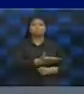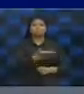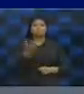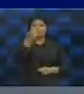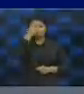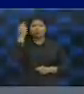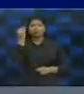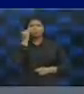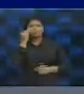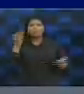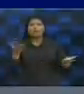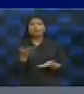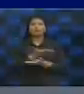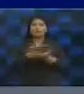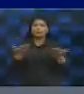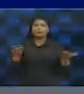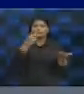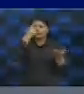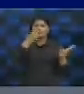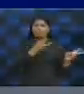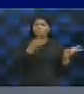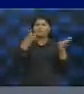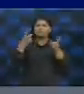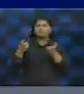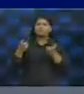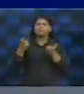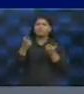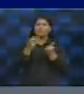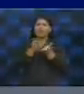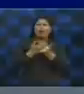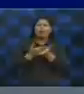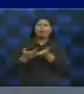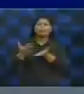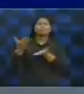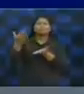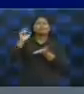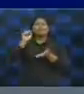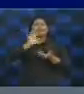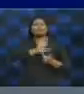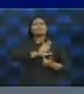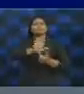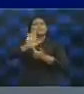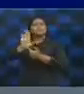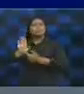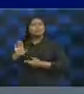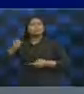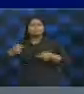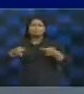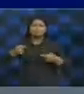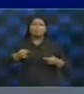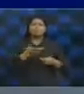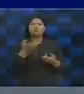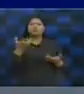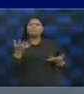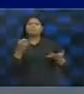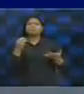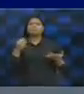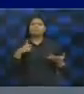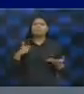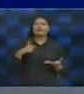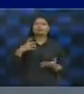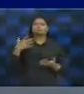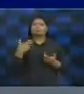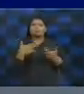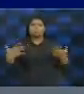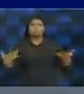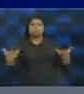nos assistem, vocês têm percebido desde o início da campanha uma tentativa de uma campanha bonita, de uma campanha